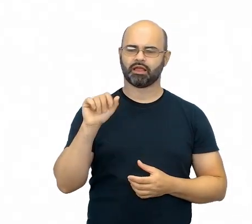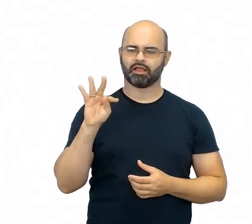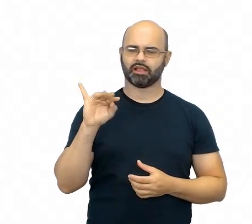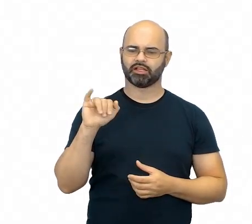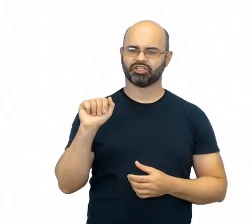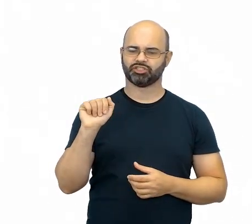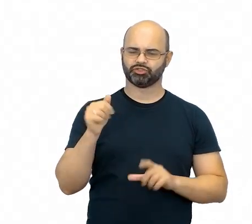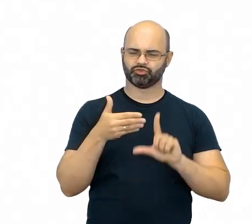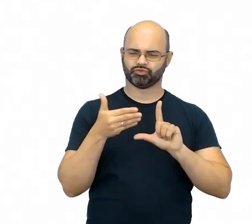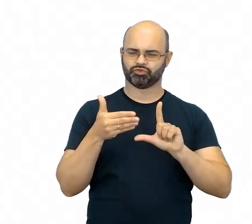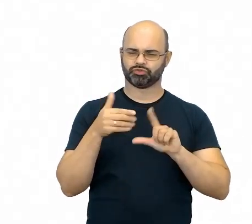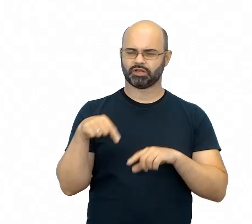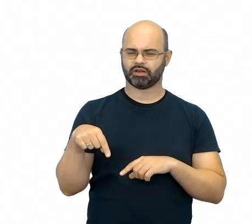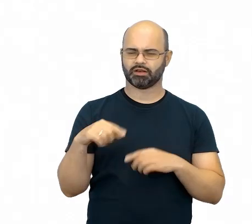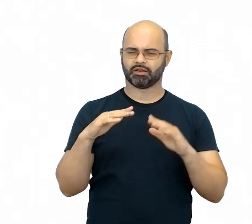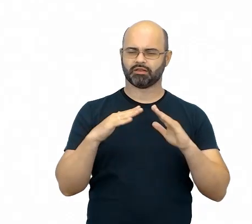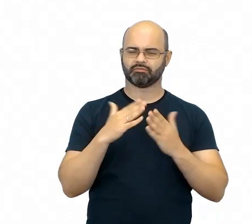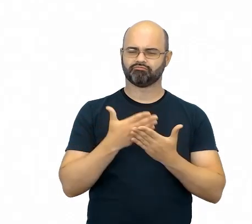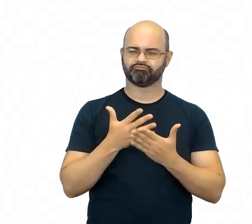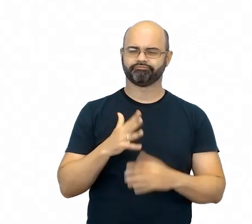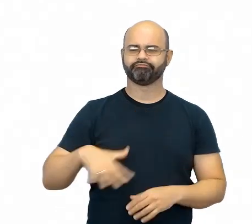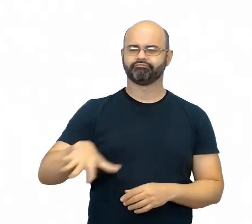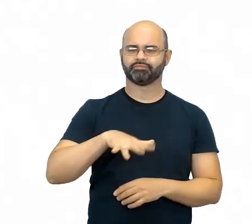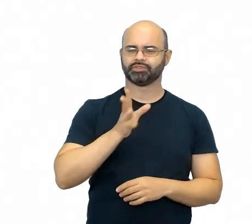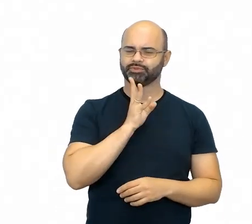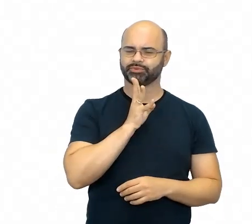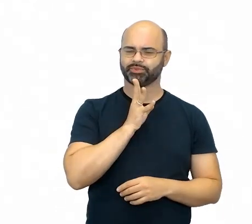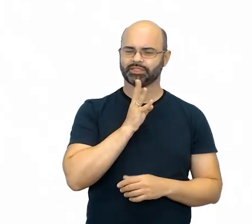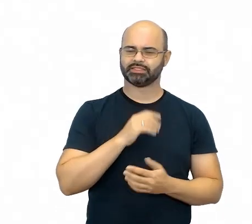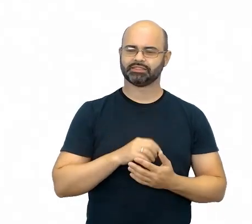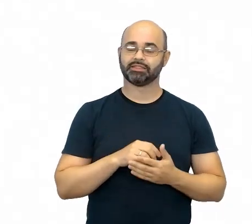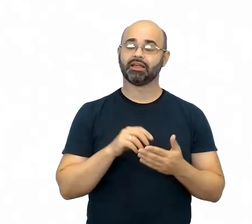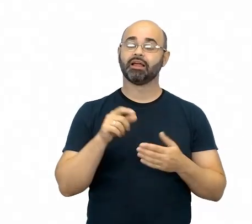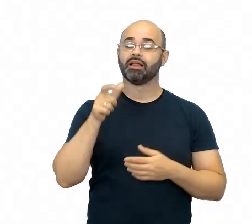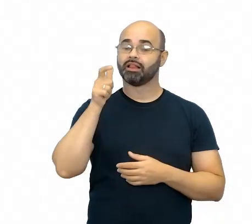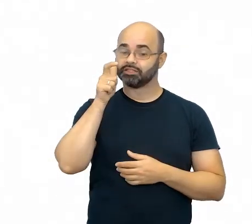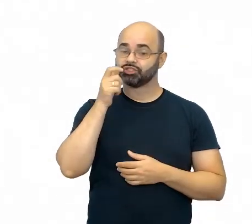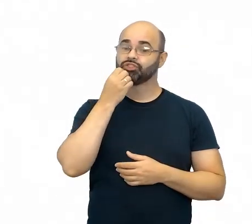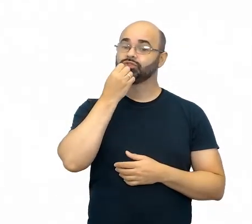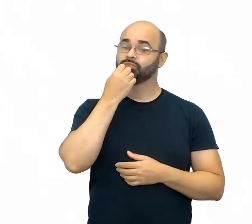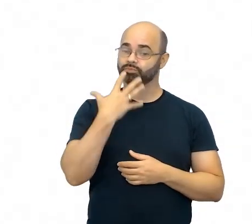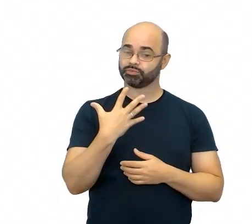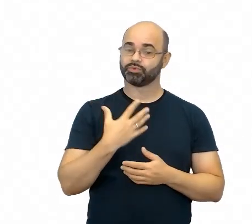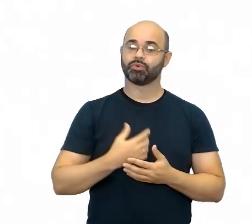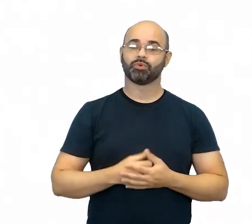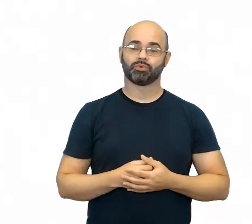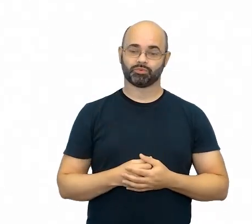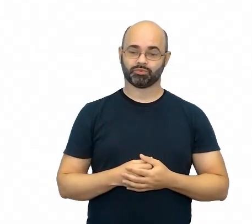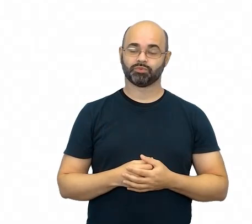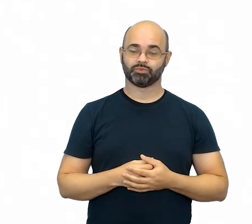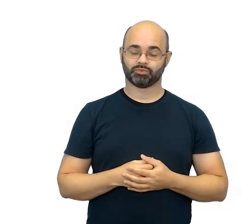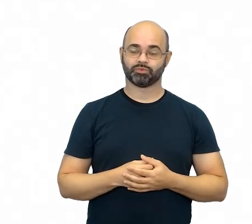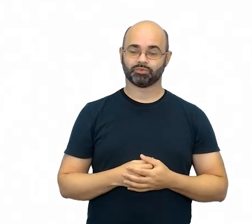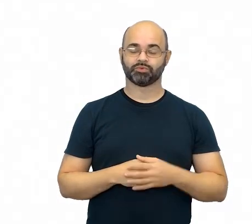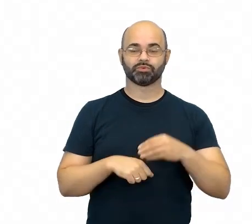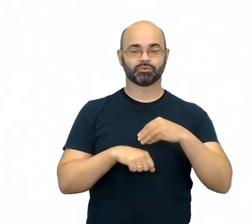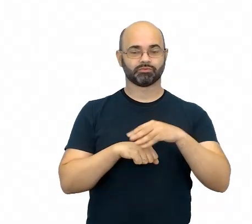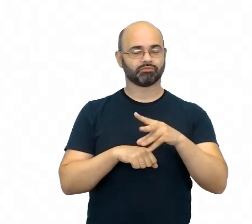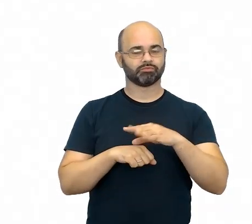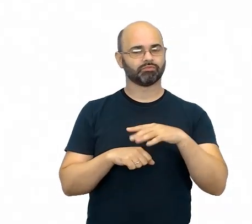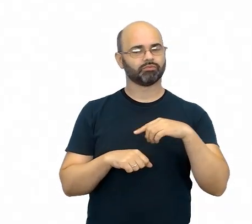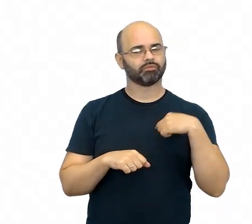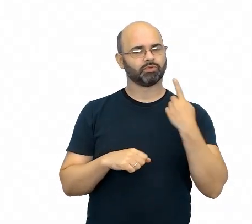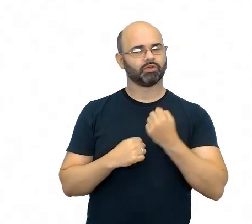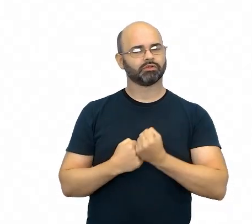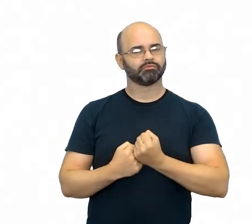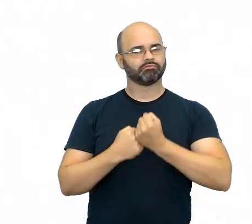conhecidas aqui pela nossa rede, que vale a pena assistir, pois ela nos dá elemento que nos ajuda a sustentar